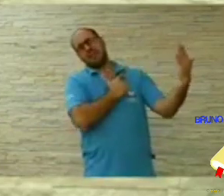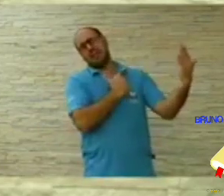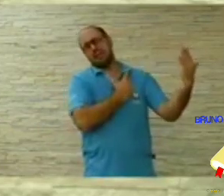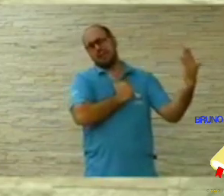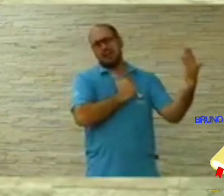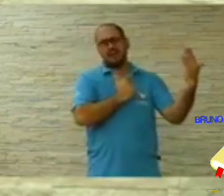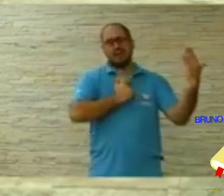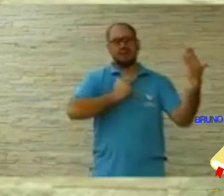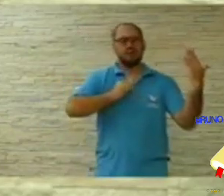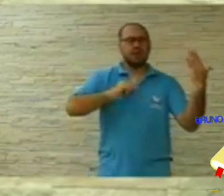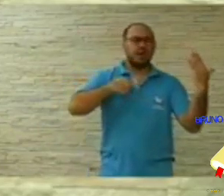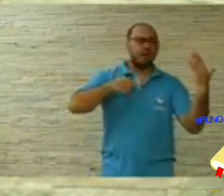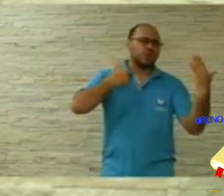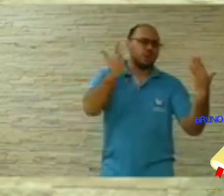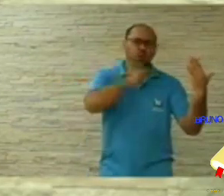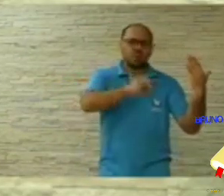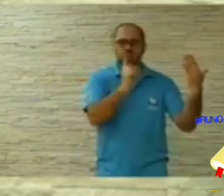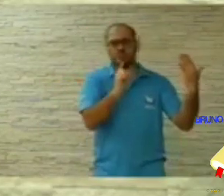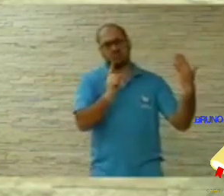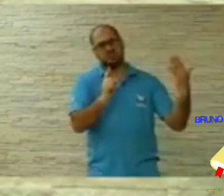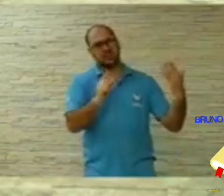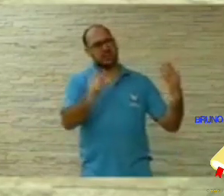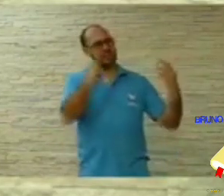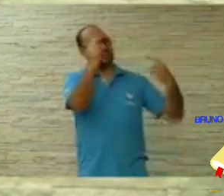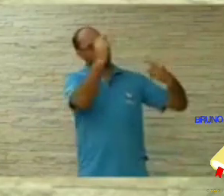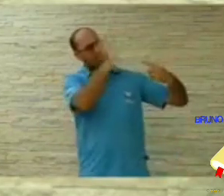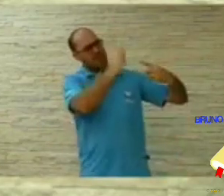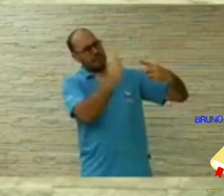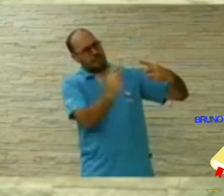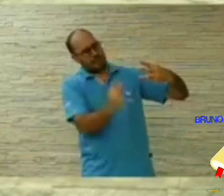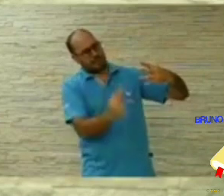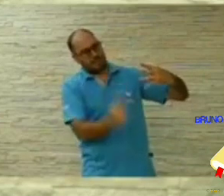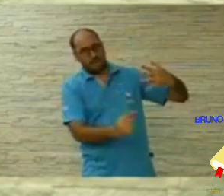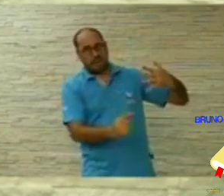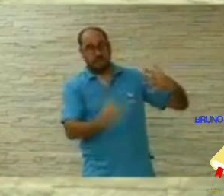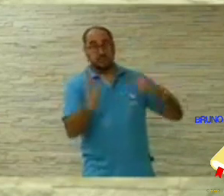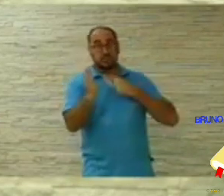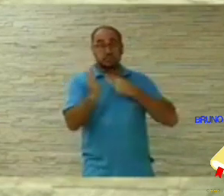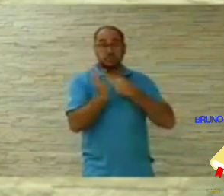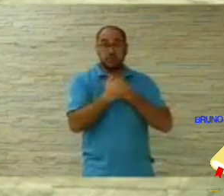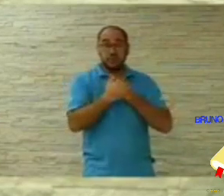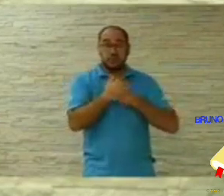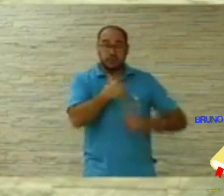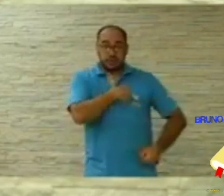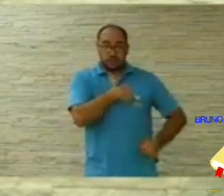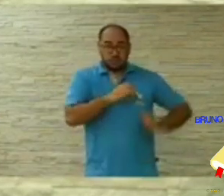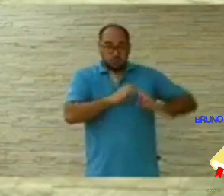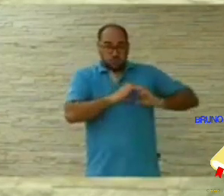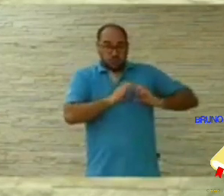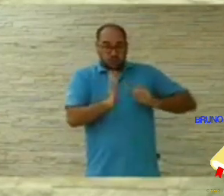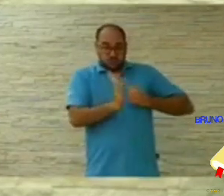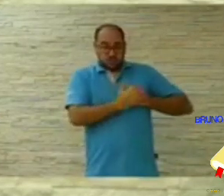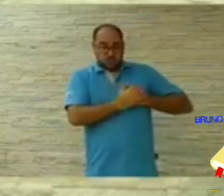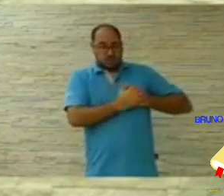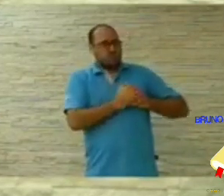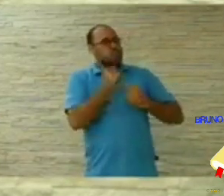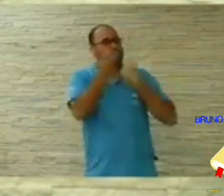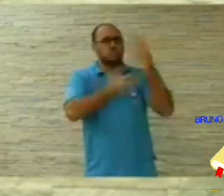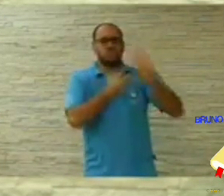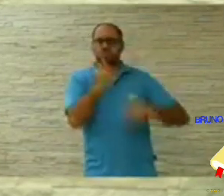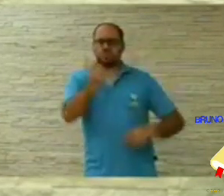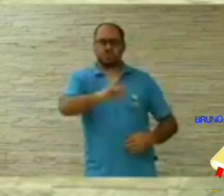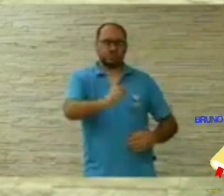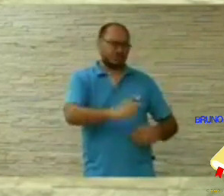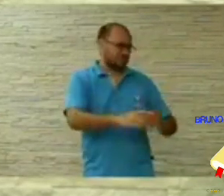vida, você sabe detalhes, segredos que ninguém sabe, que você não teria coragem de contar.